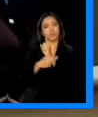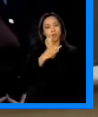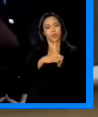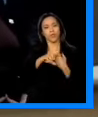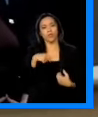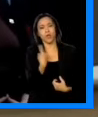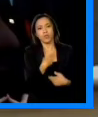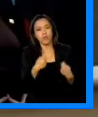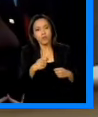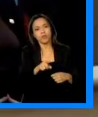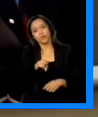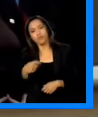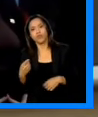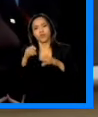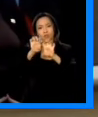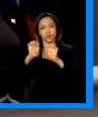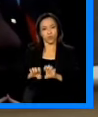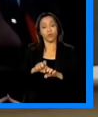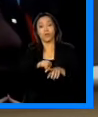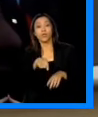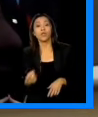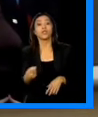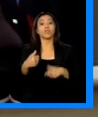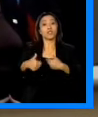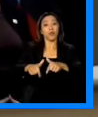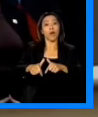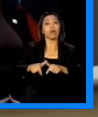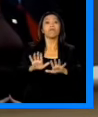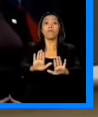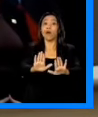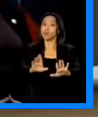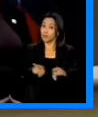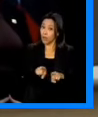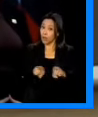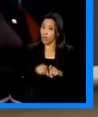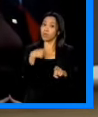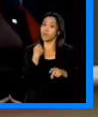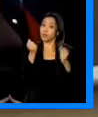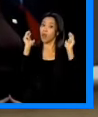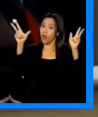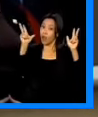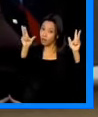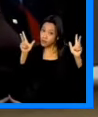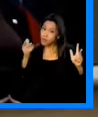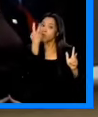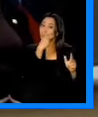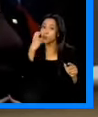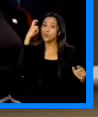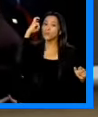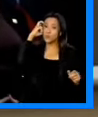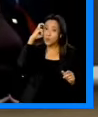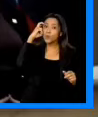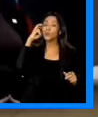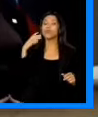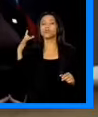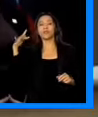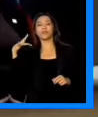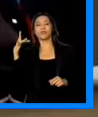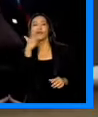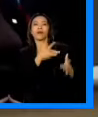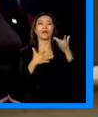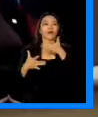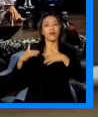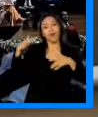nós precisamos de infraestrutura, nós precisamos de emprego, mas nós precisamos também de lazer, de cultura, de entretenimento.